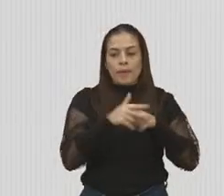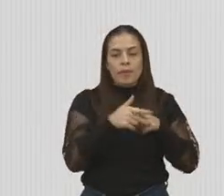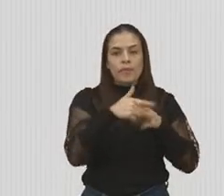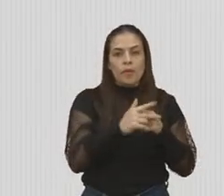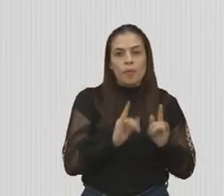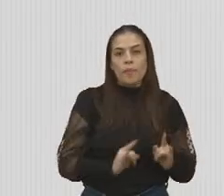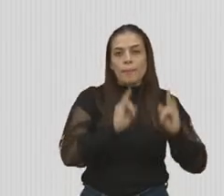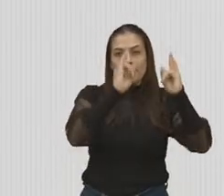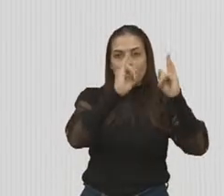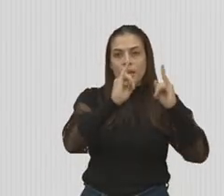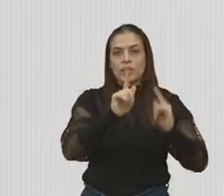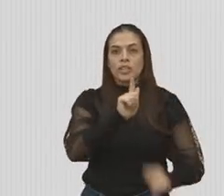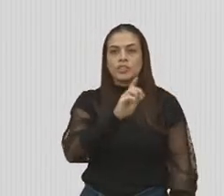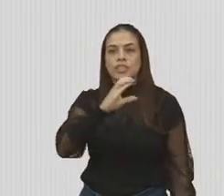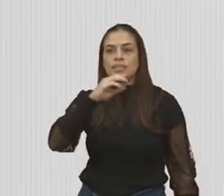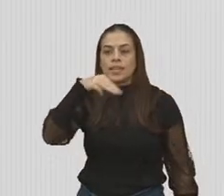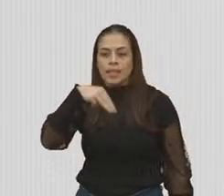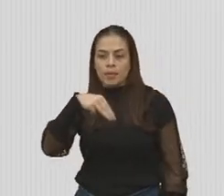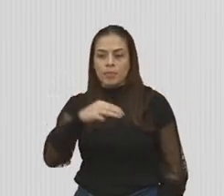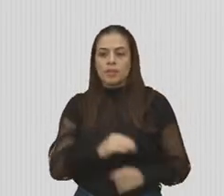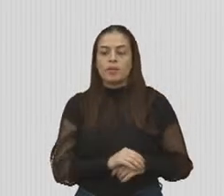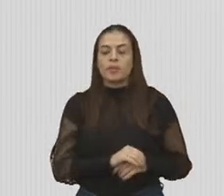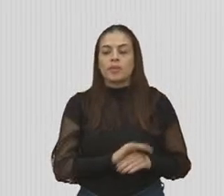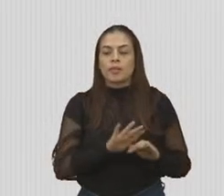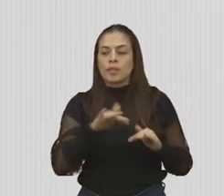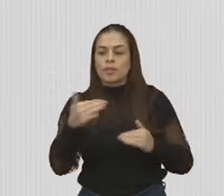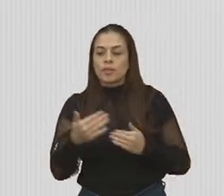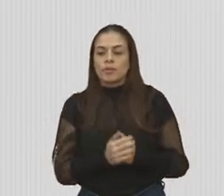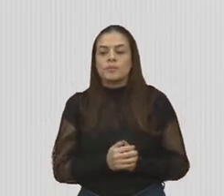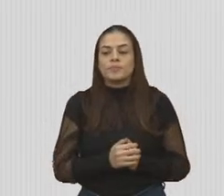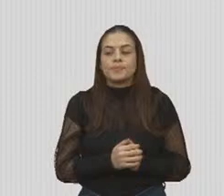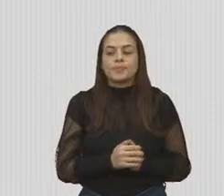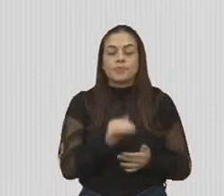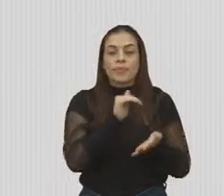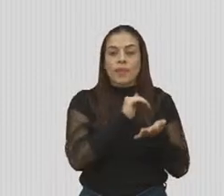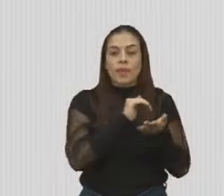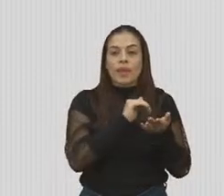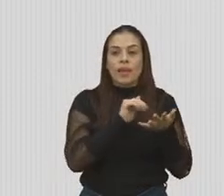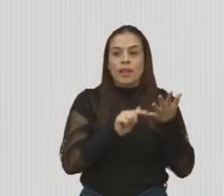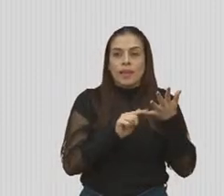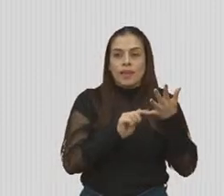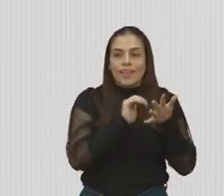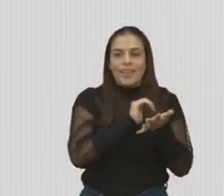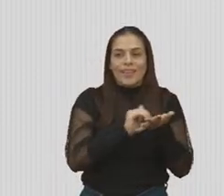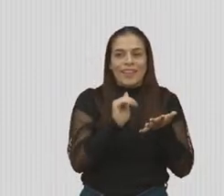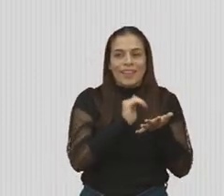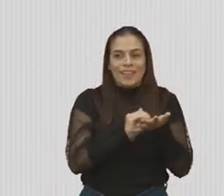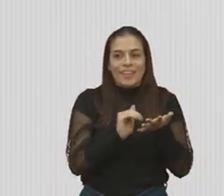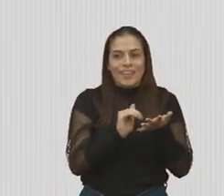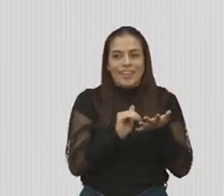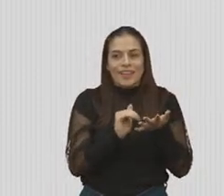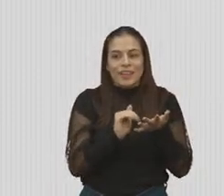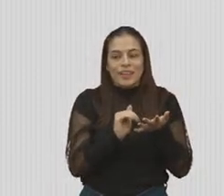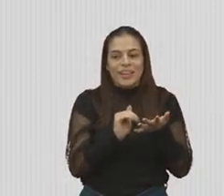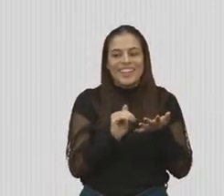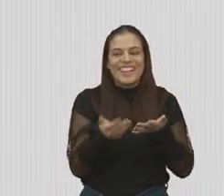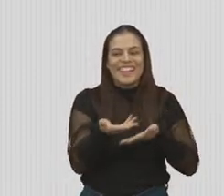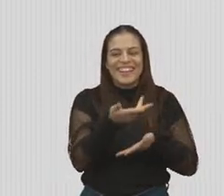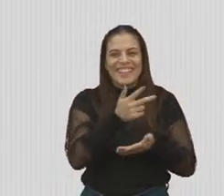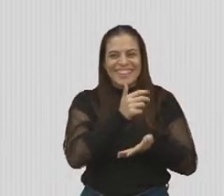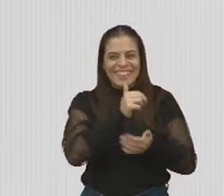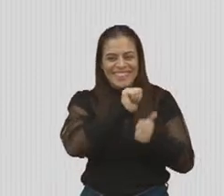equipamentos e uniformes. Pode passar, por gentileza. Secretaria de Esportes. Para esse ano, nós temos previsto